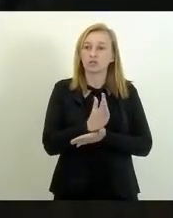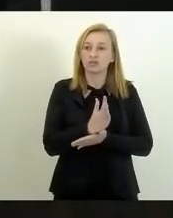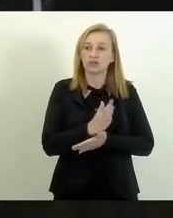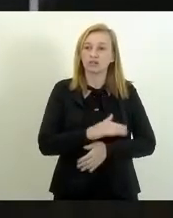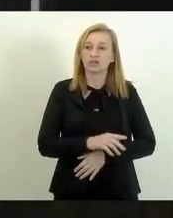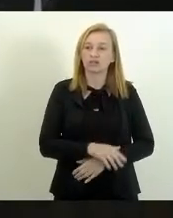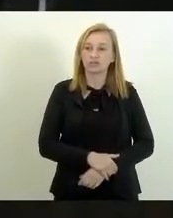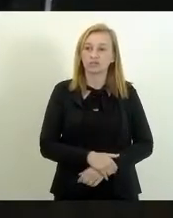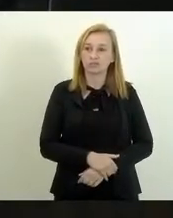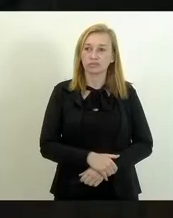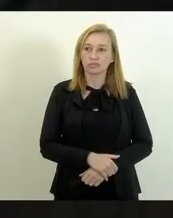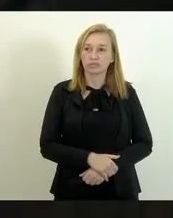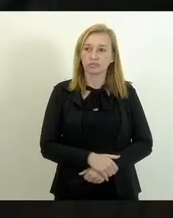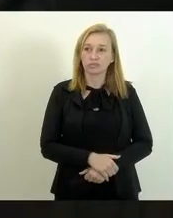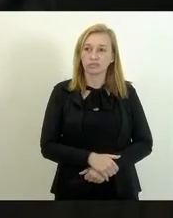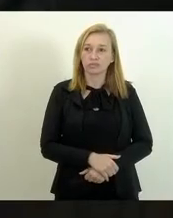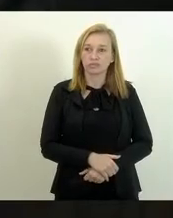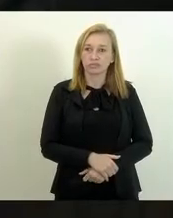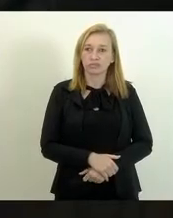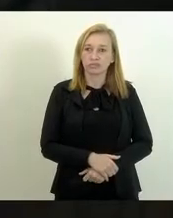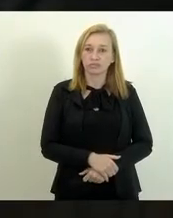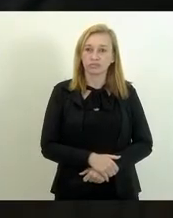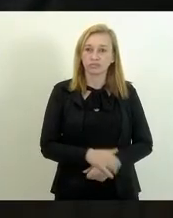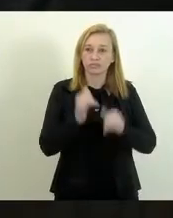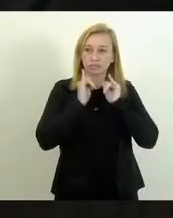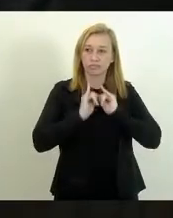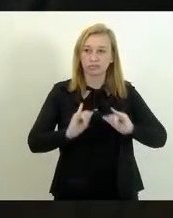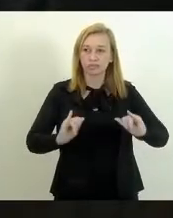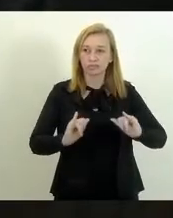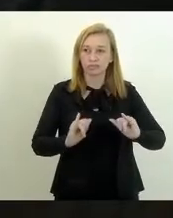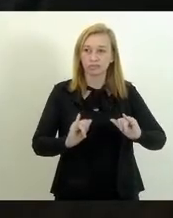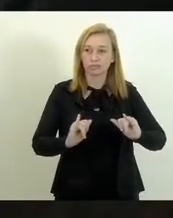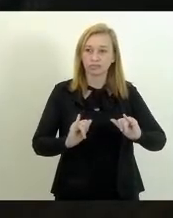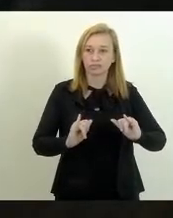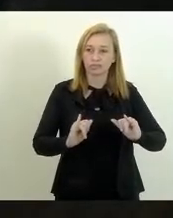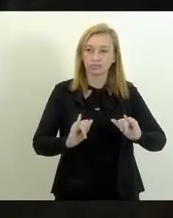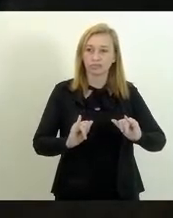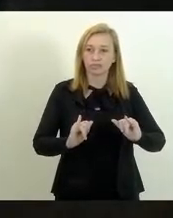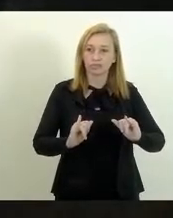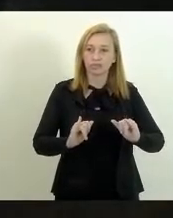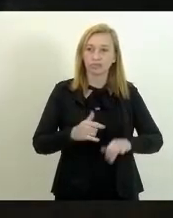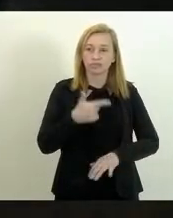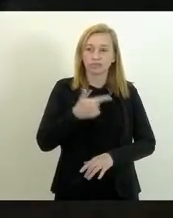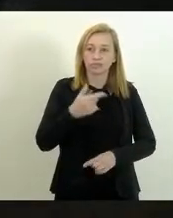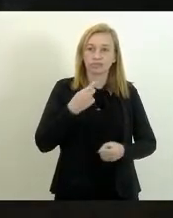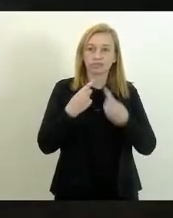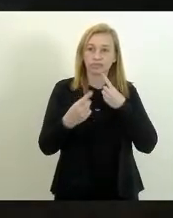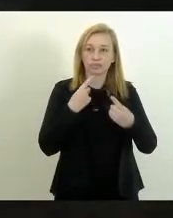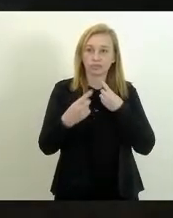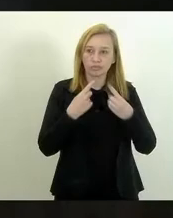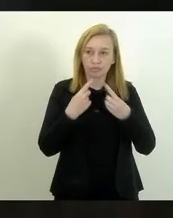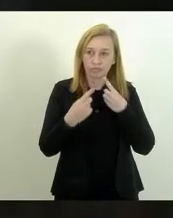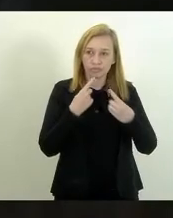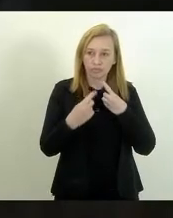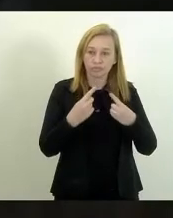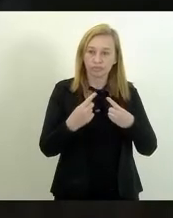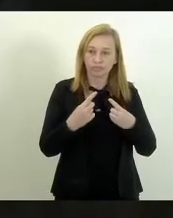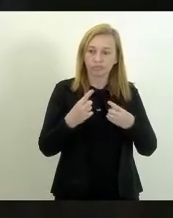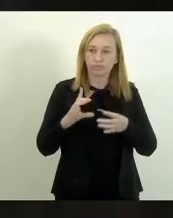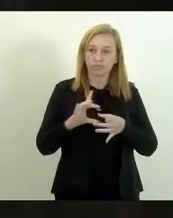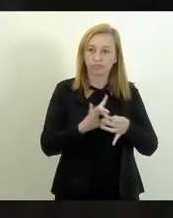aprovado, vai a autógrafo. Anuncio, em tramitação ordinária, em segunda discussão, redação do vencido, assim